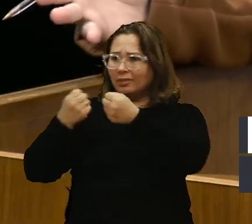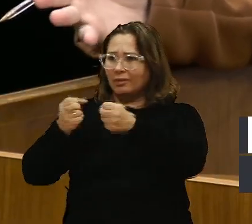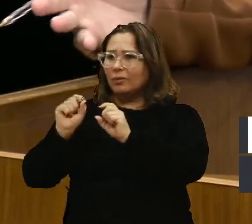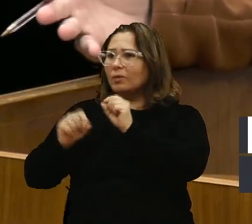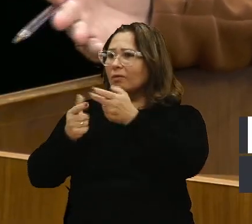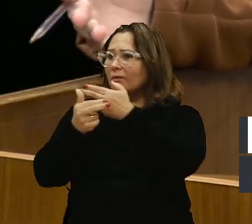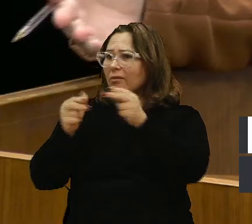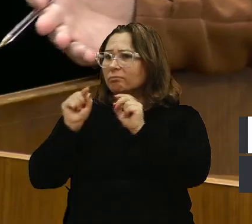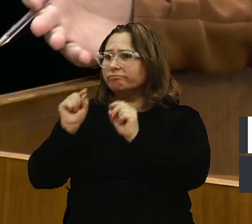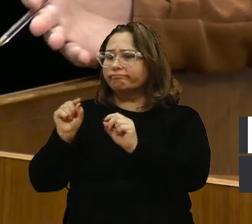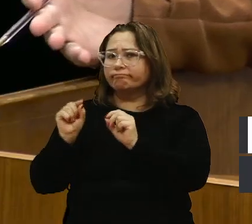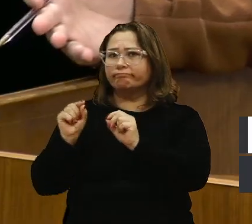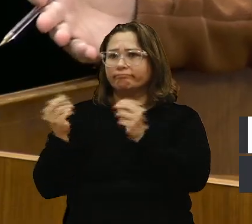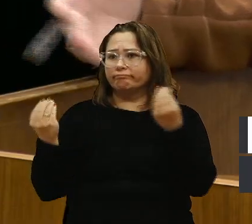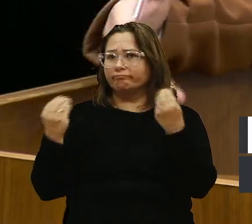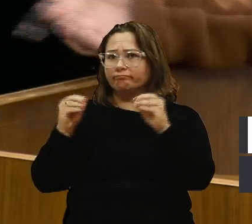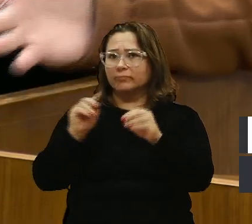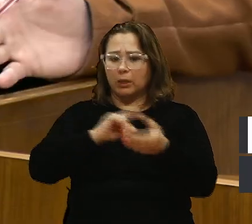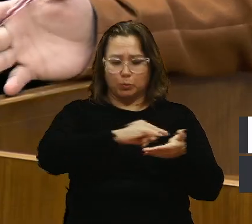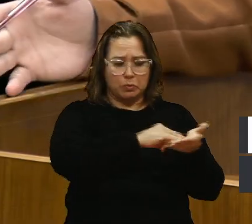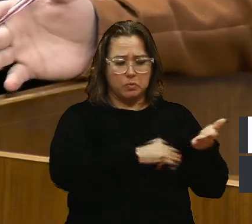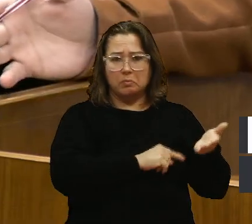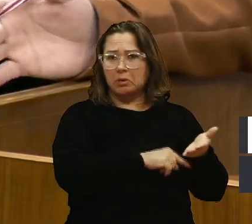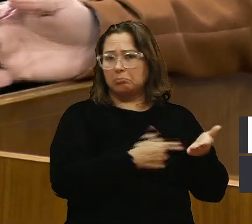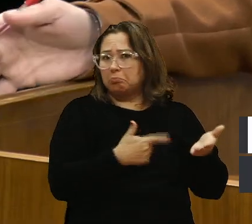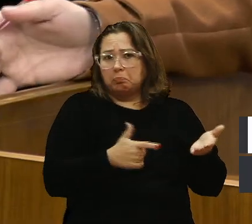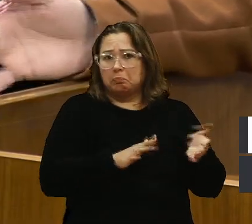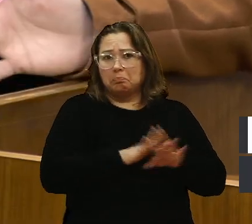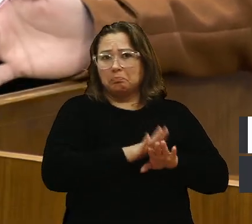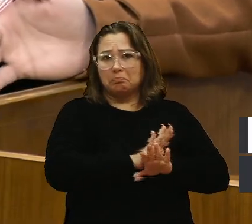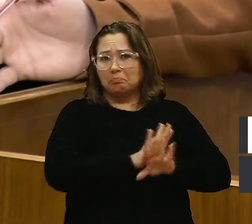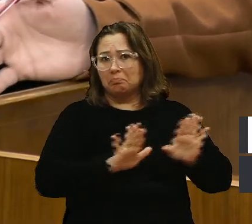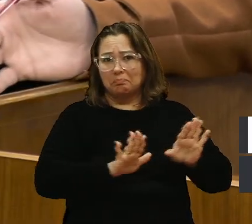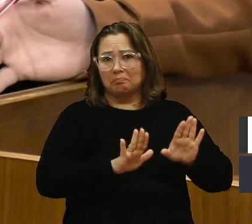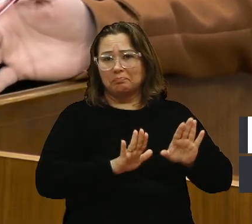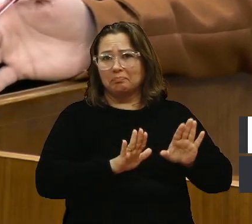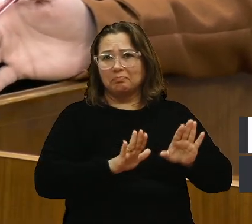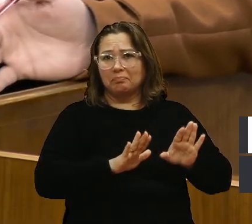uma coisa que é um documento que não existe mais, né? É